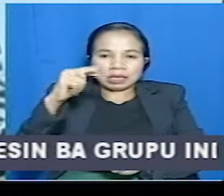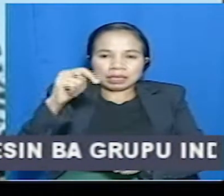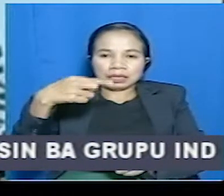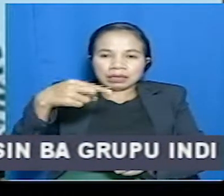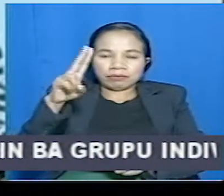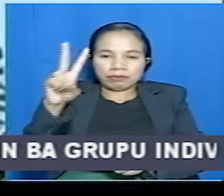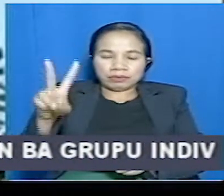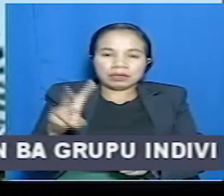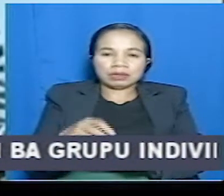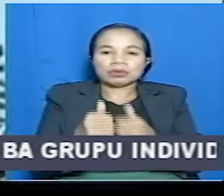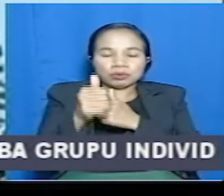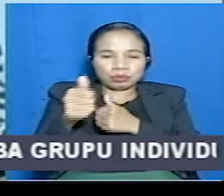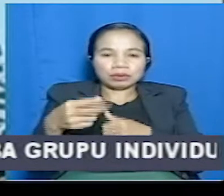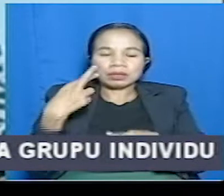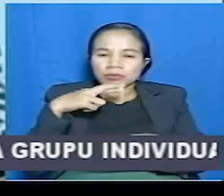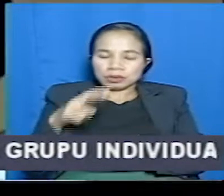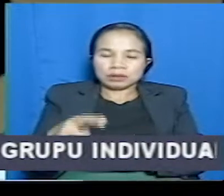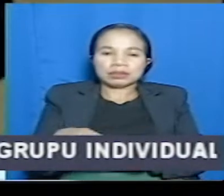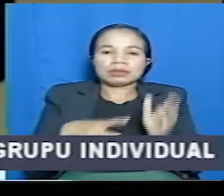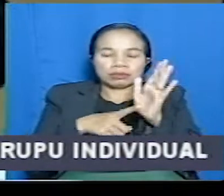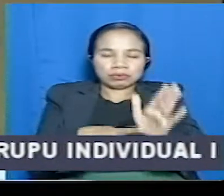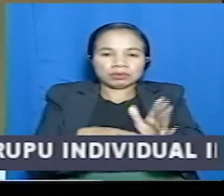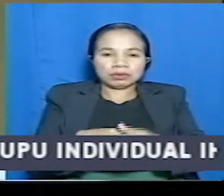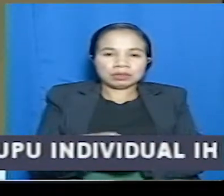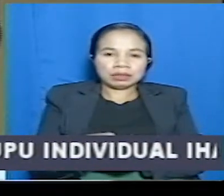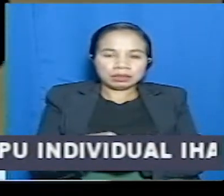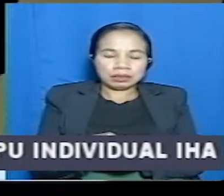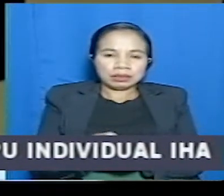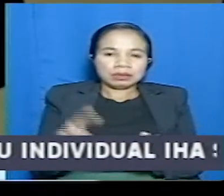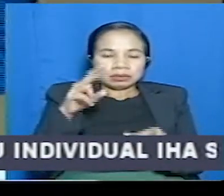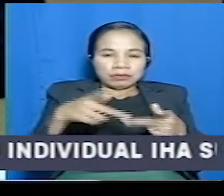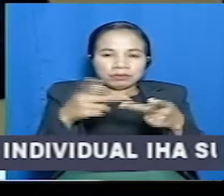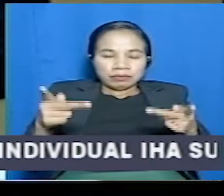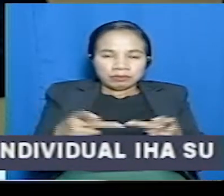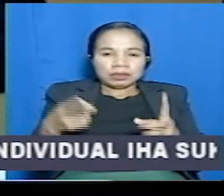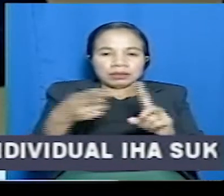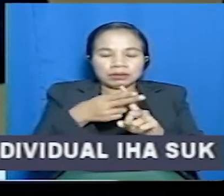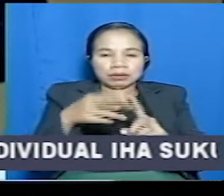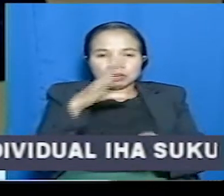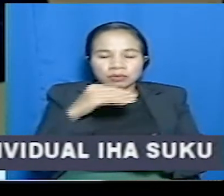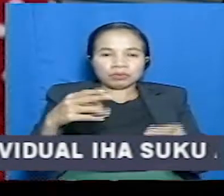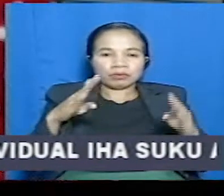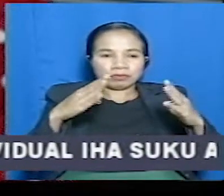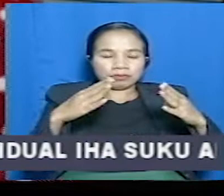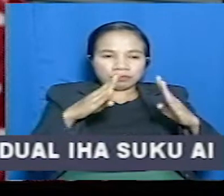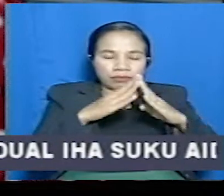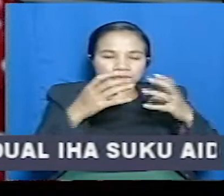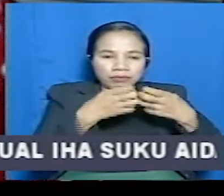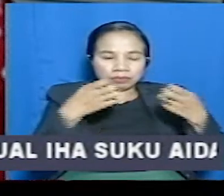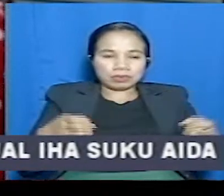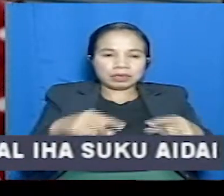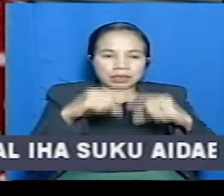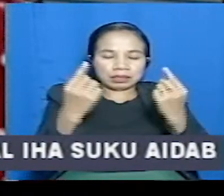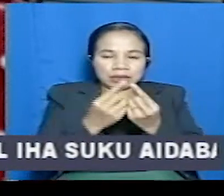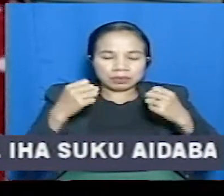recomendação está nem bem, mas se refona. Enquanto a gestão faz em quarentena no isolamento, Equipa Saúde